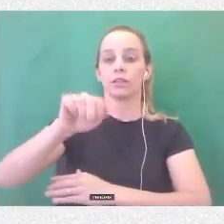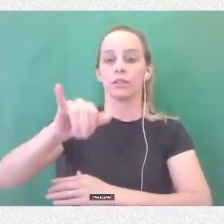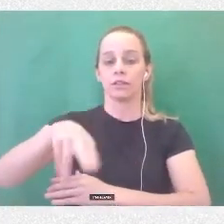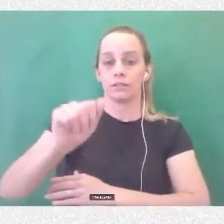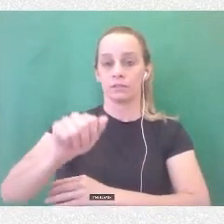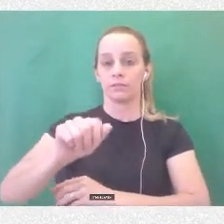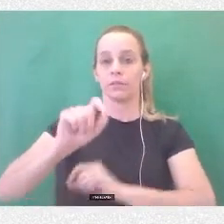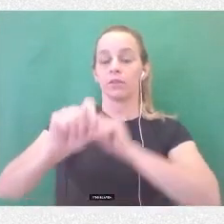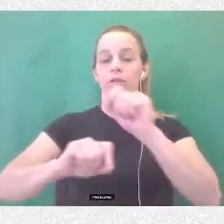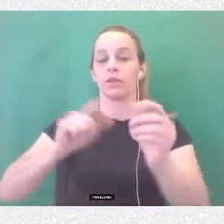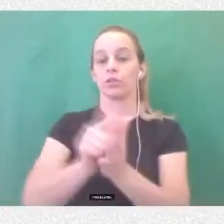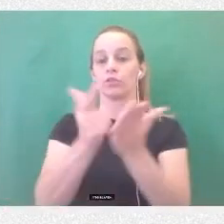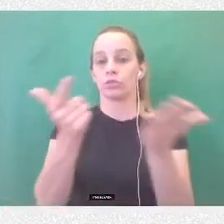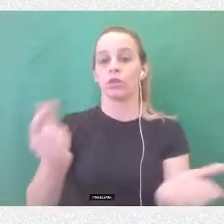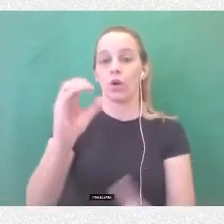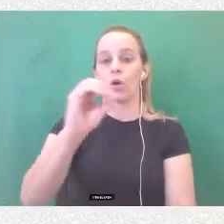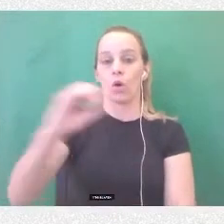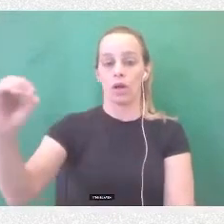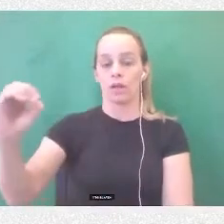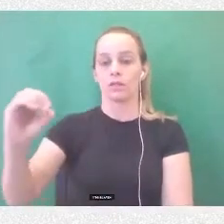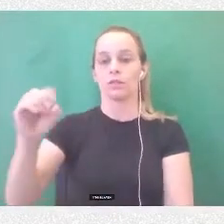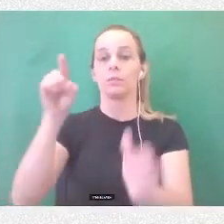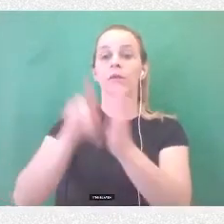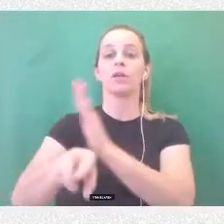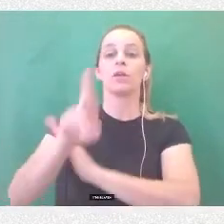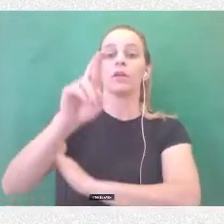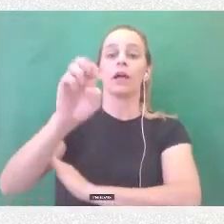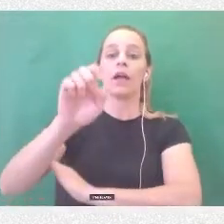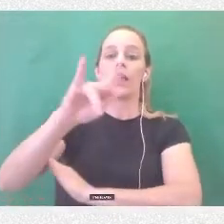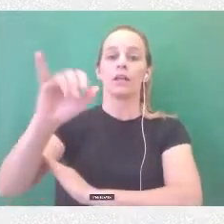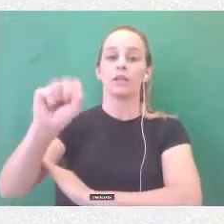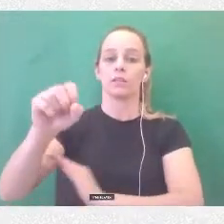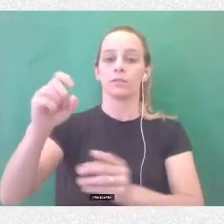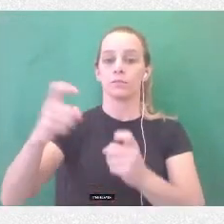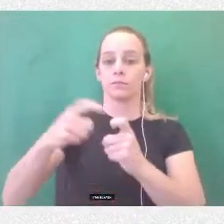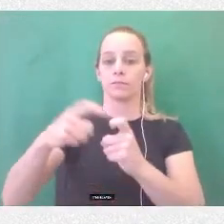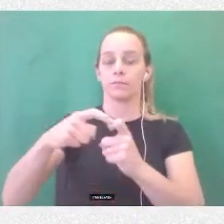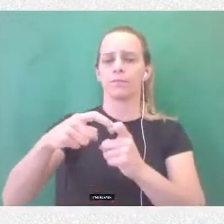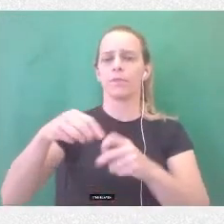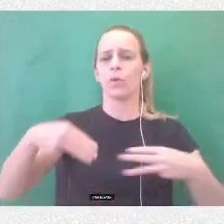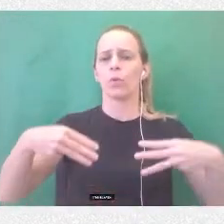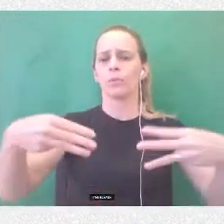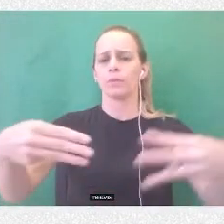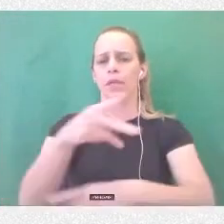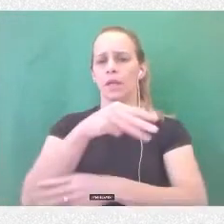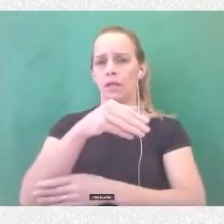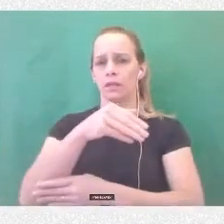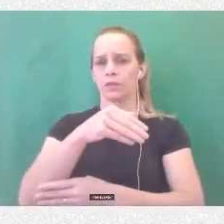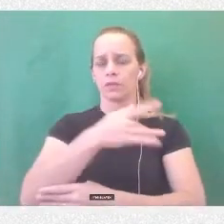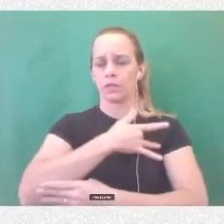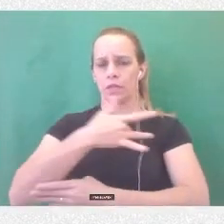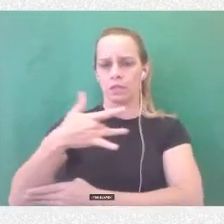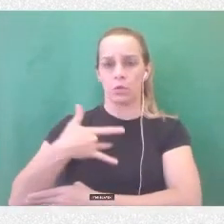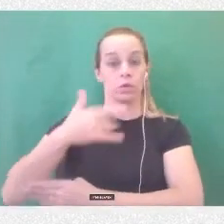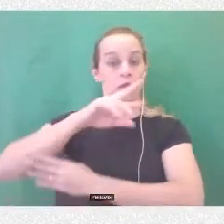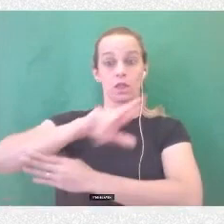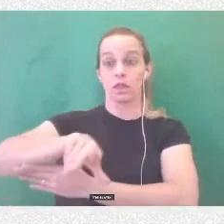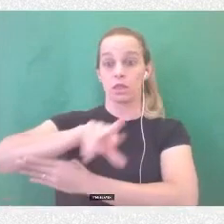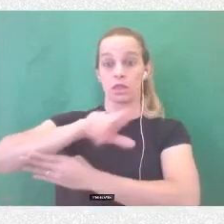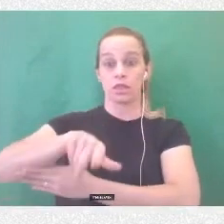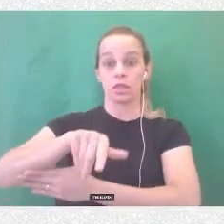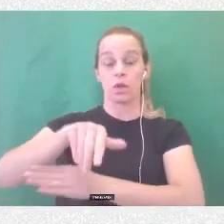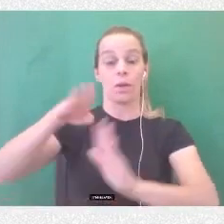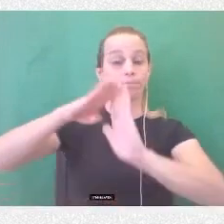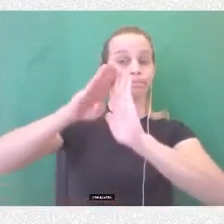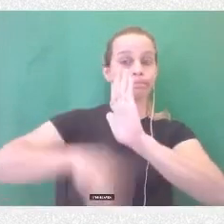Oeste. Ela pergunta para o Dr. Regis. O posicionamento do Ministério da Saúde, ao se colocar como não recomendada a vacina para menores de 18